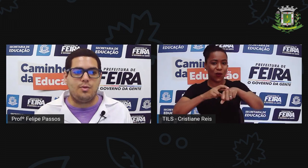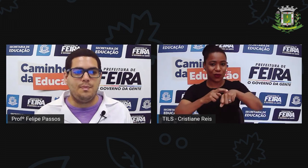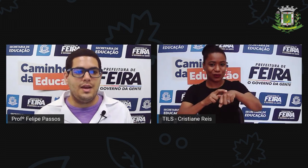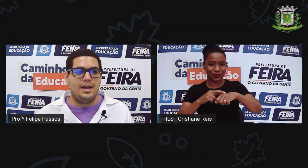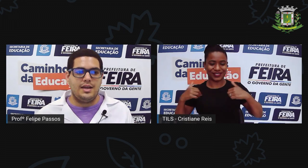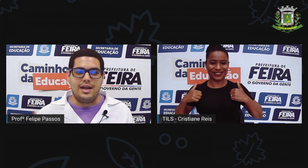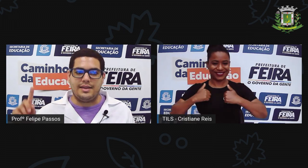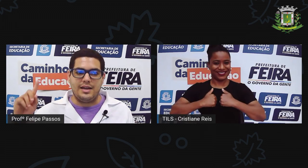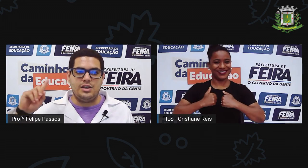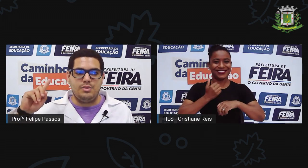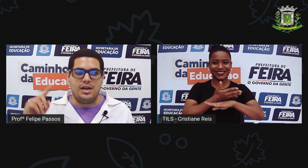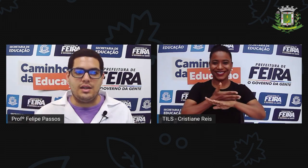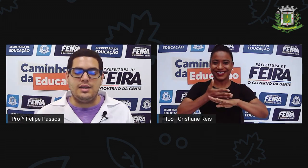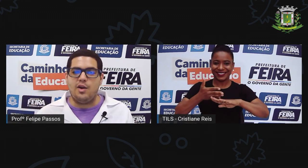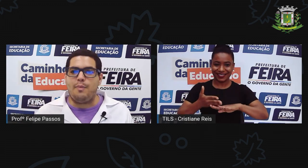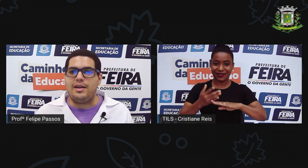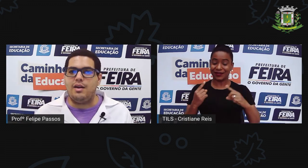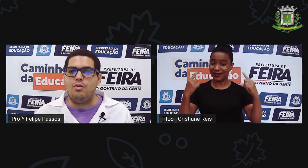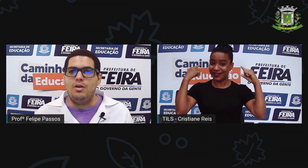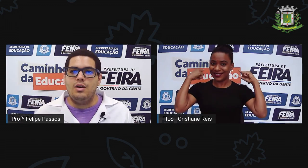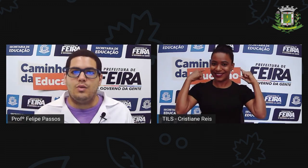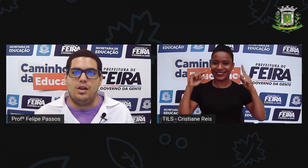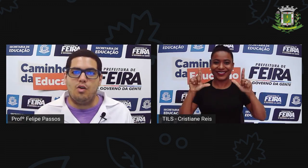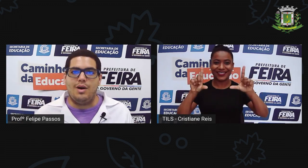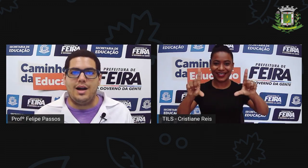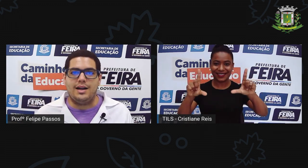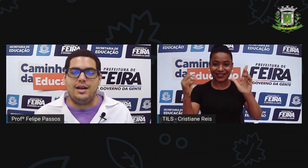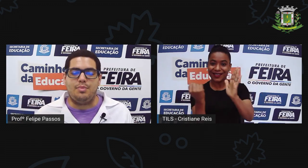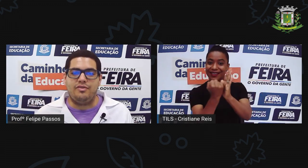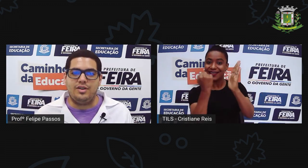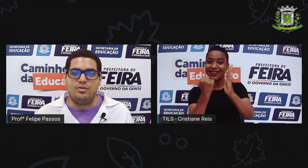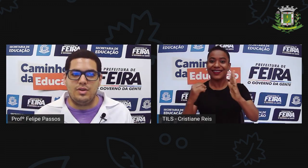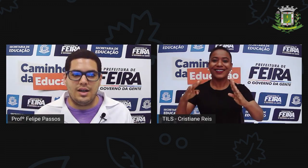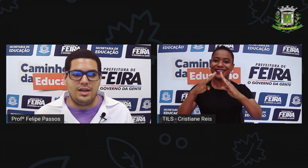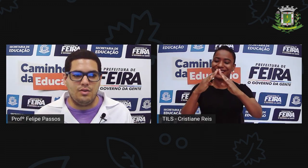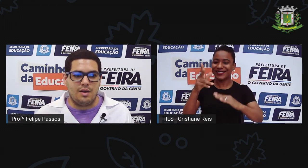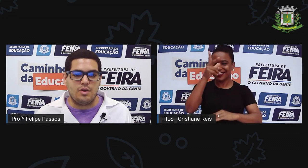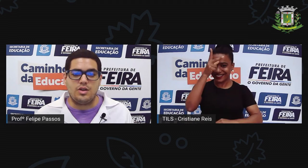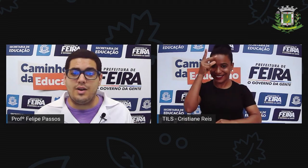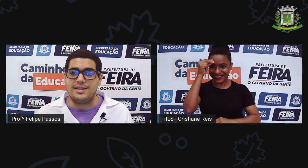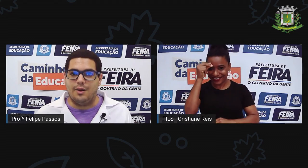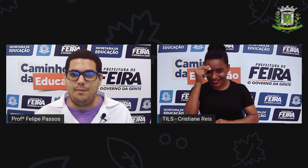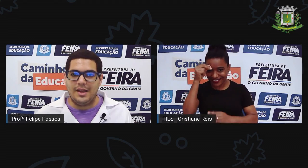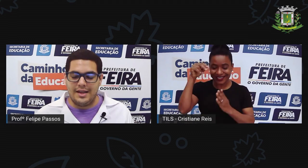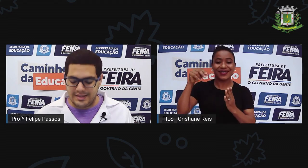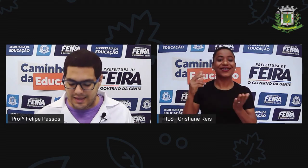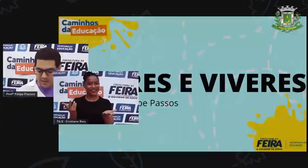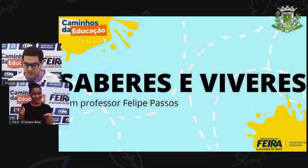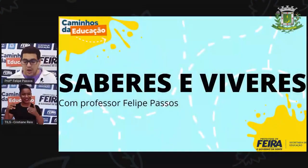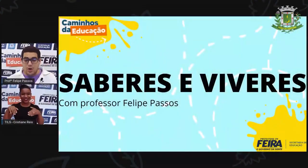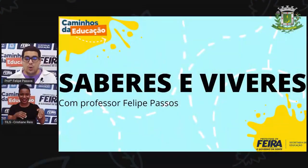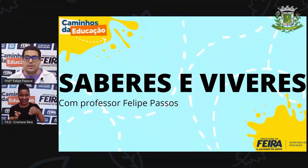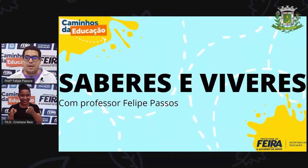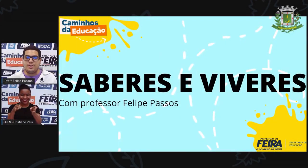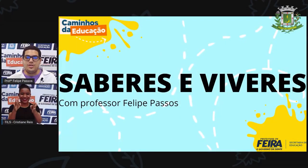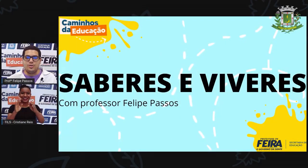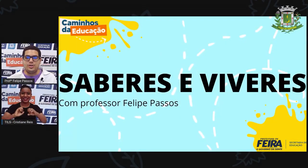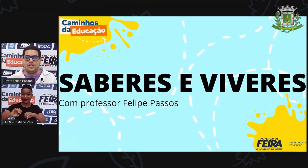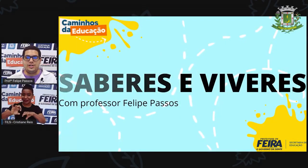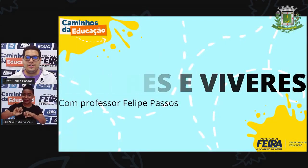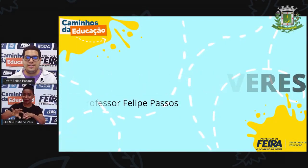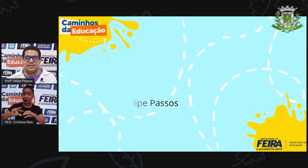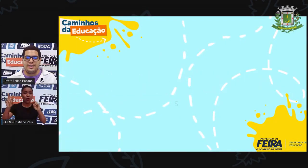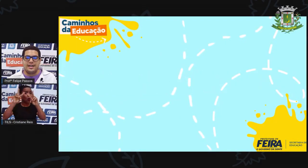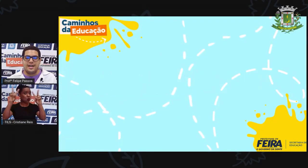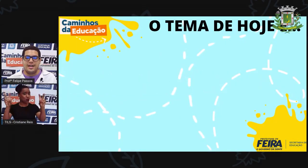branco e atrás de mim aqui tem um painel na logomarca da prefeitura e do caminho de educação, certo? O tema de